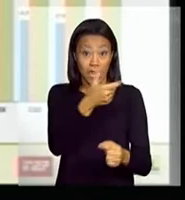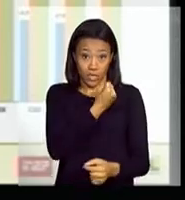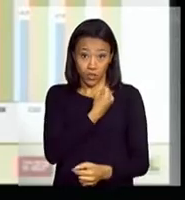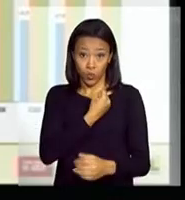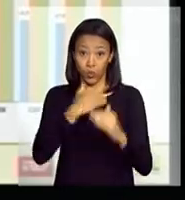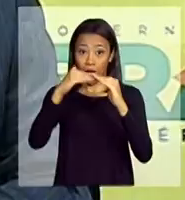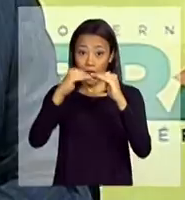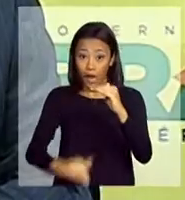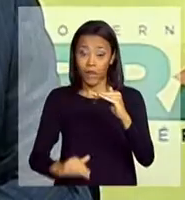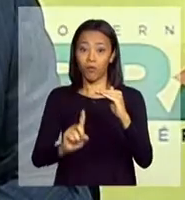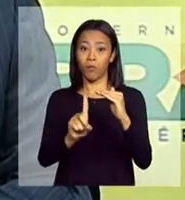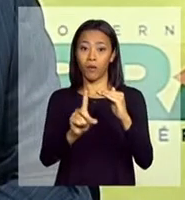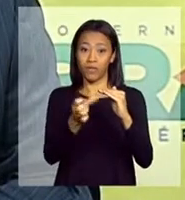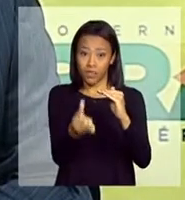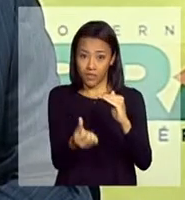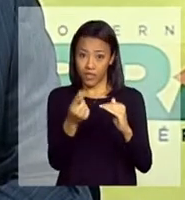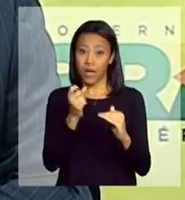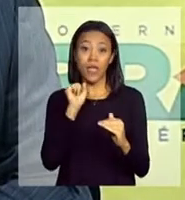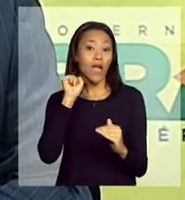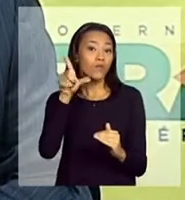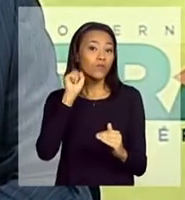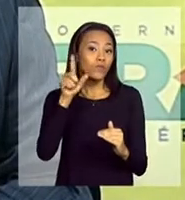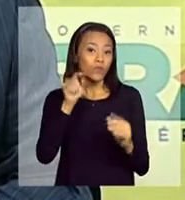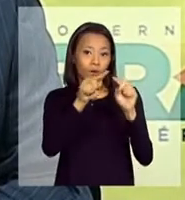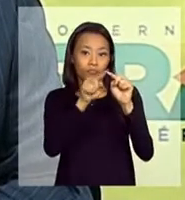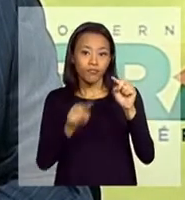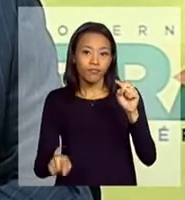para 16,6 eu azulzinho